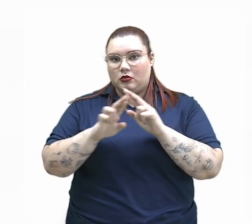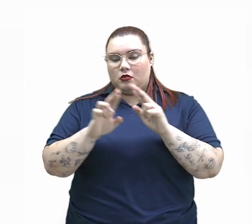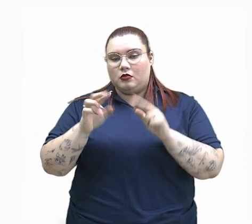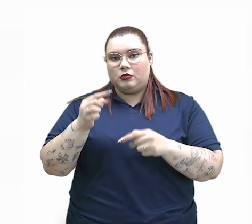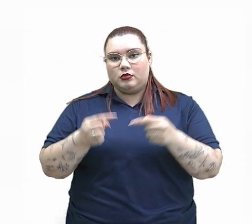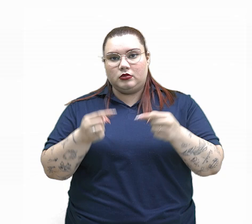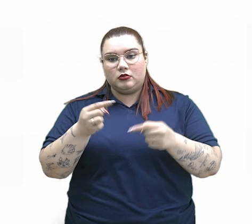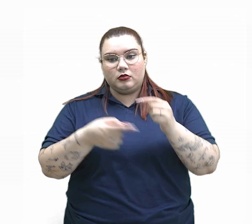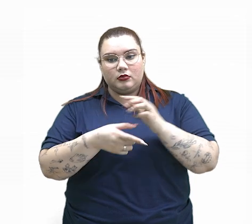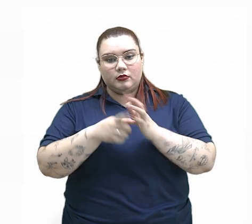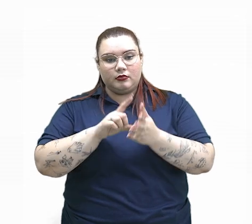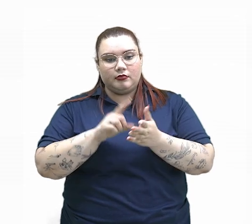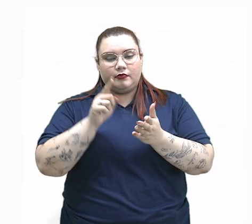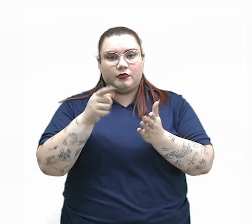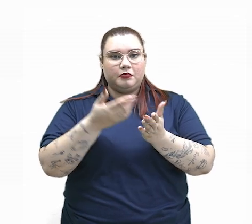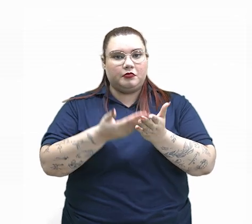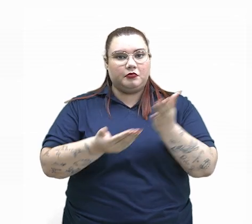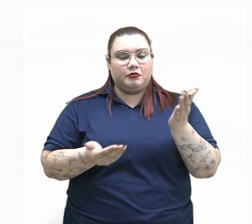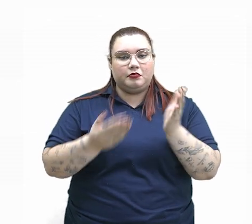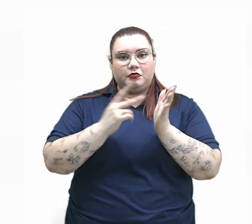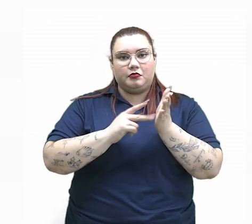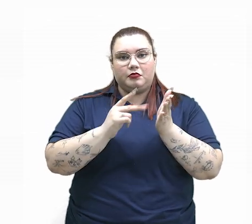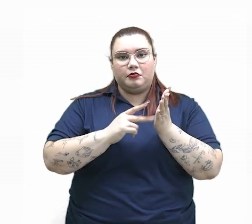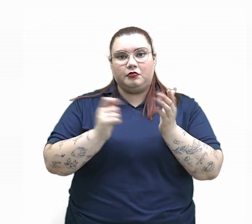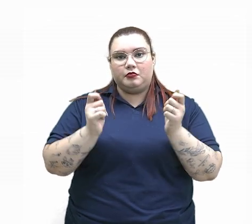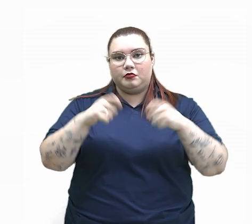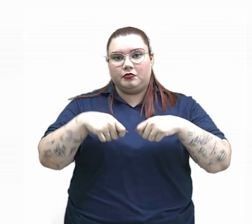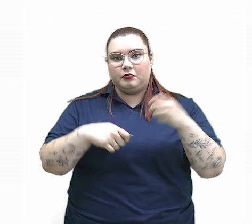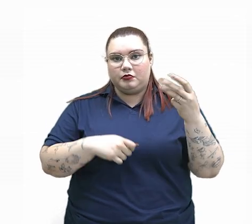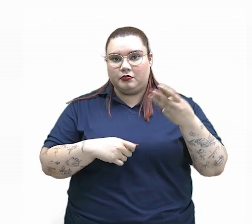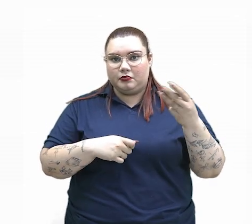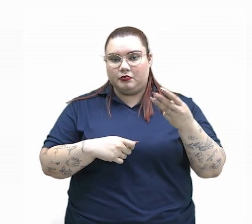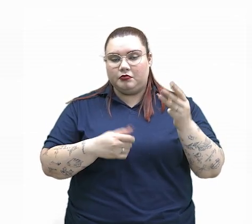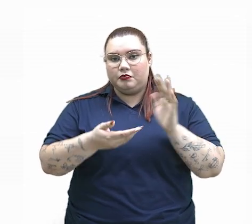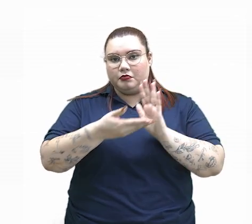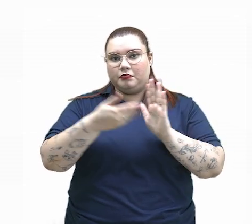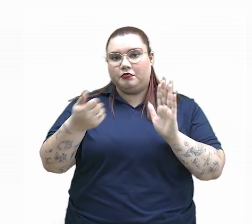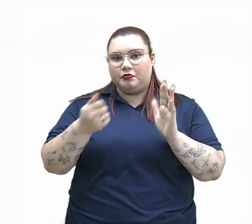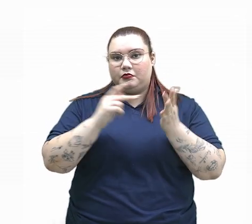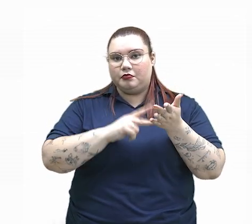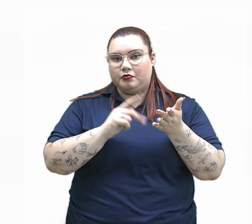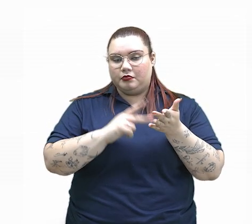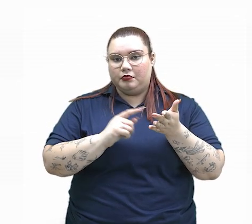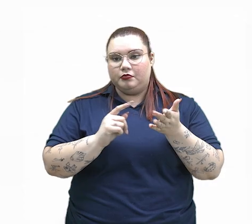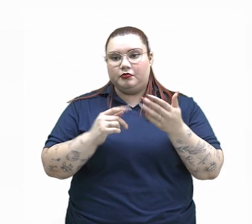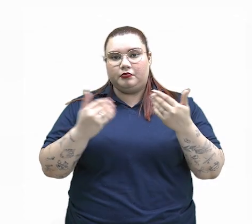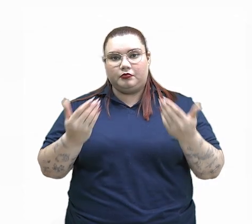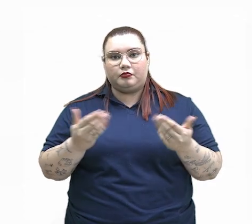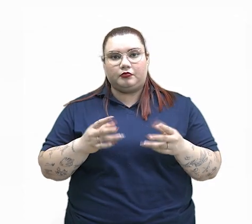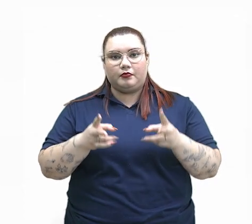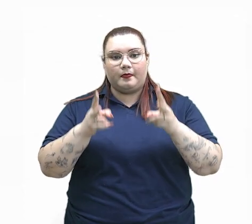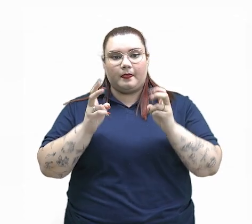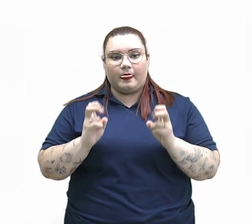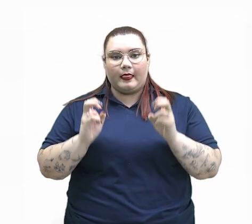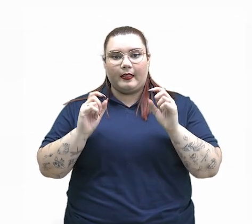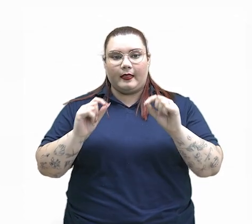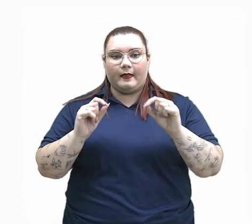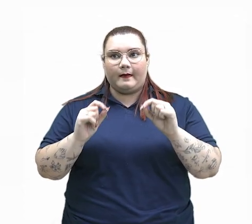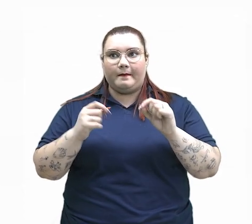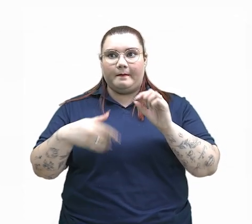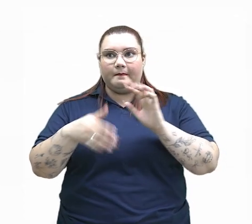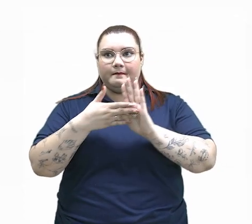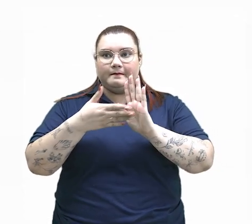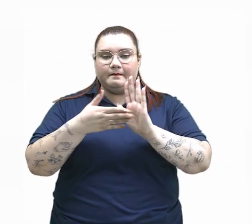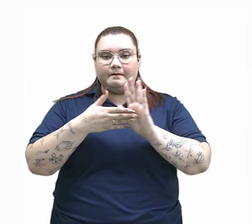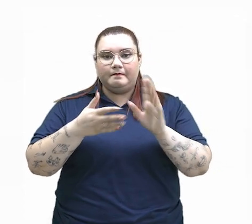discussão anterior, você perde pontos na competência 3, tá? Então vejam que, olha só, essa proposta